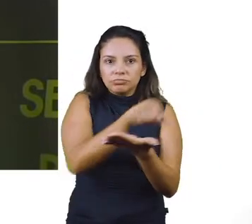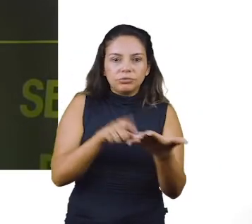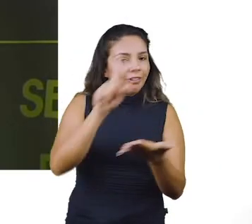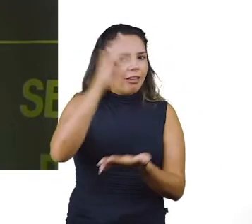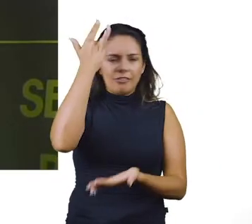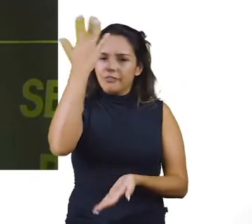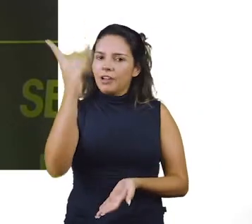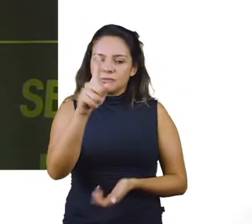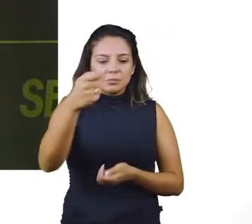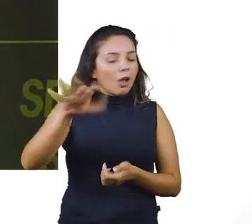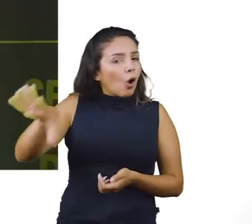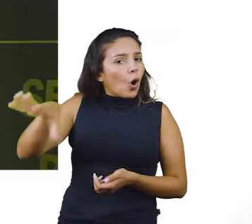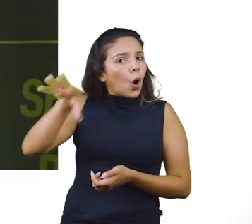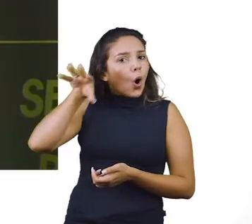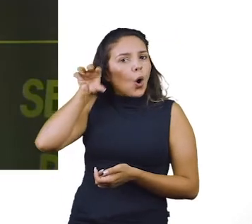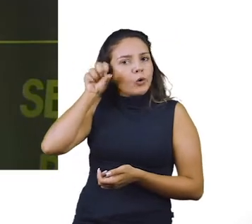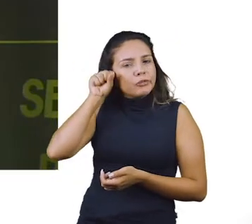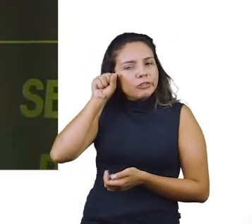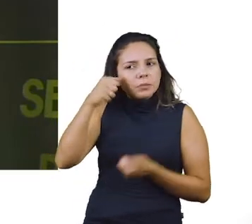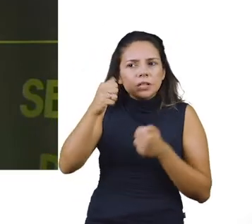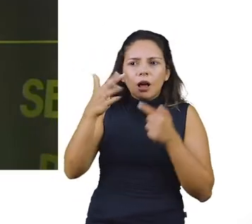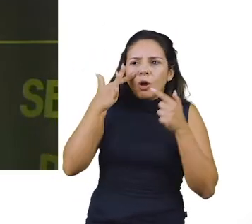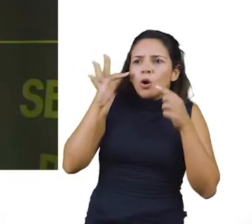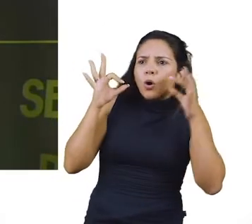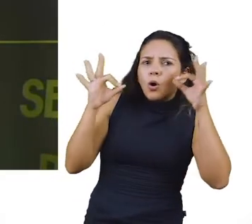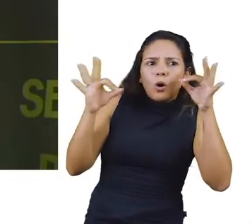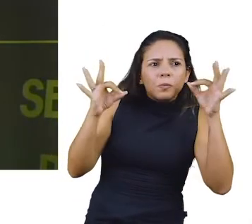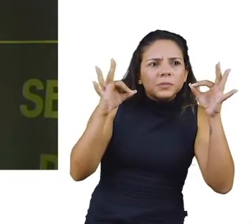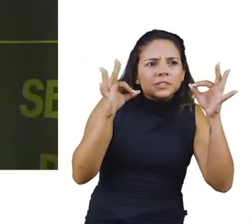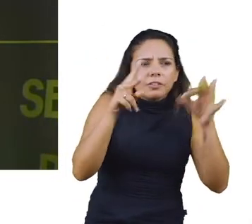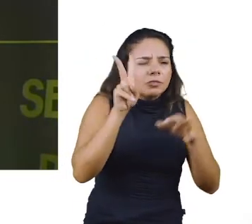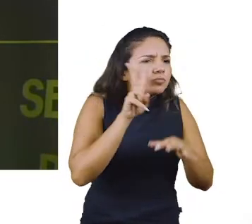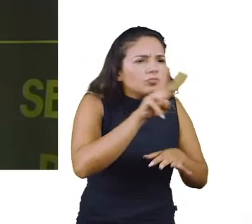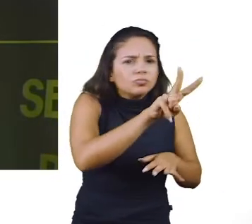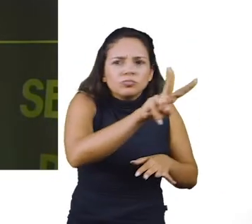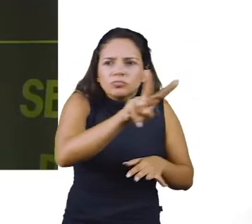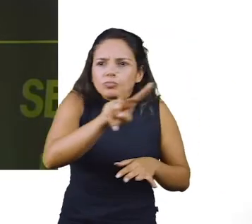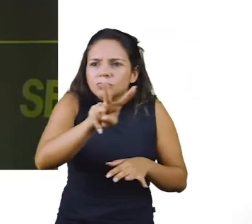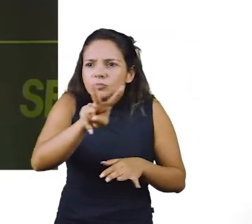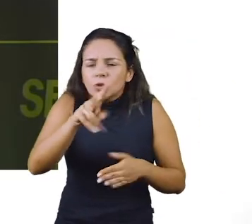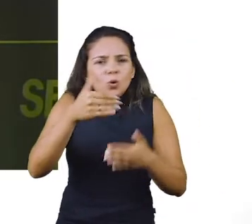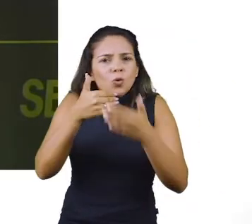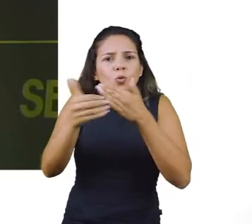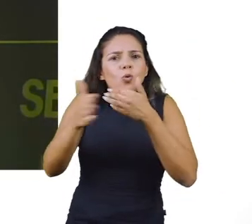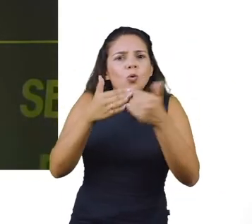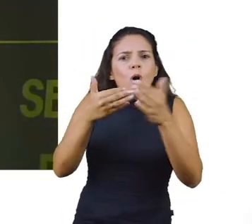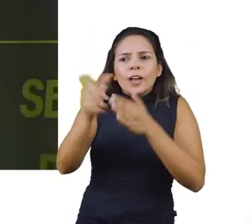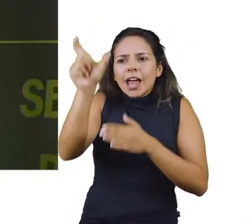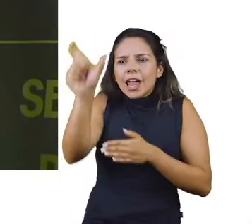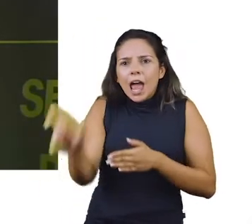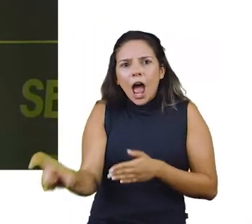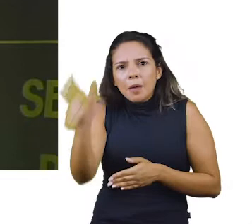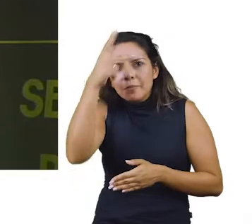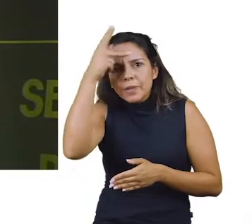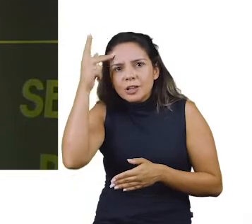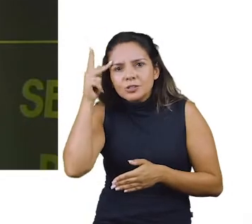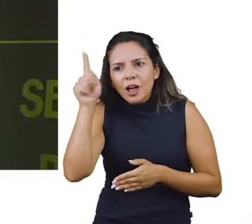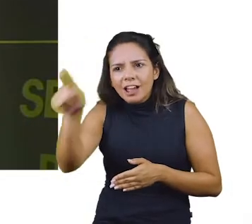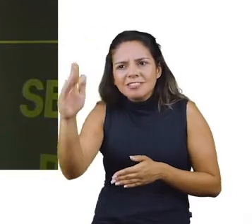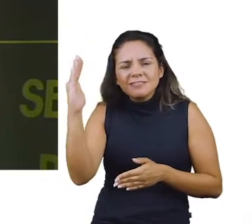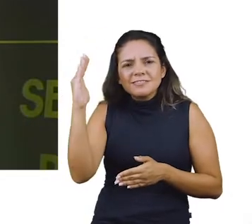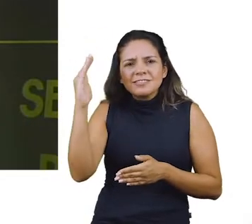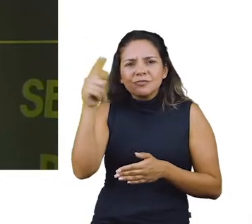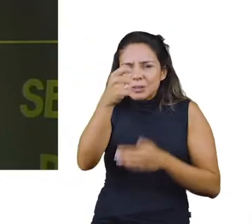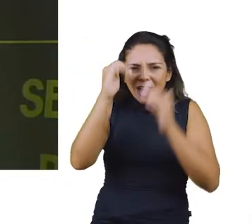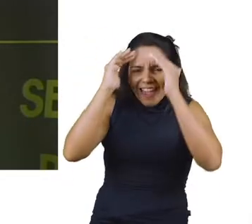para ouvir, para observar, para saber que qualquer coisa dá uma história, para saber que qualquer ser humano sabe mais